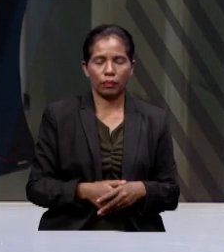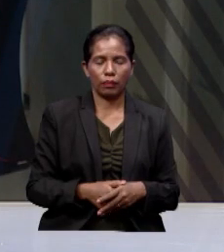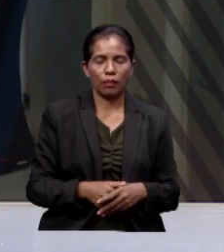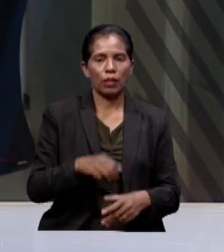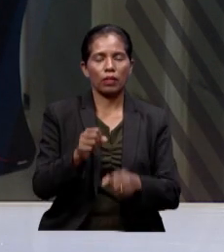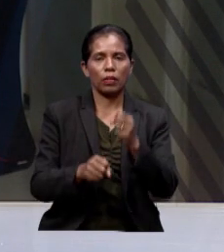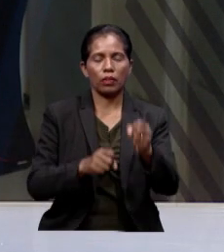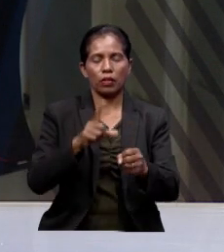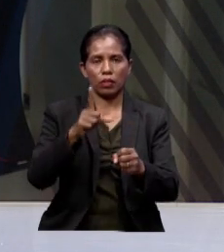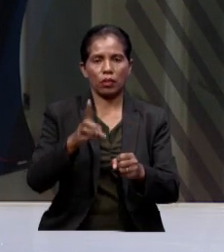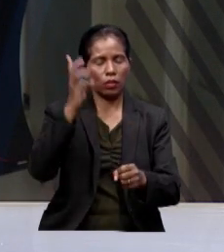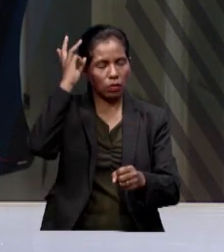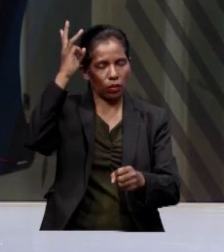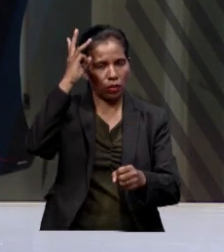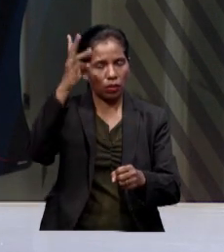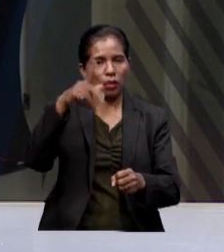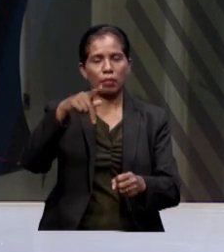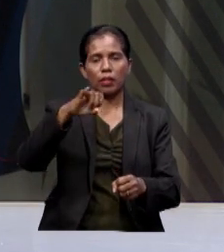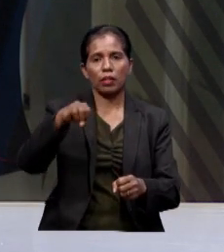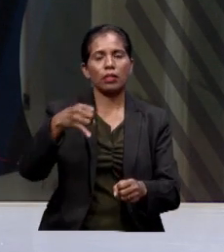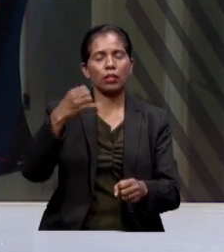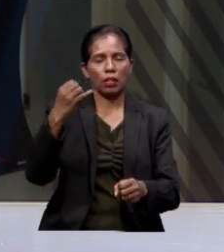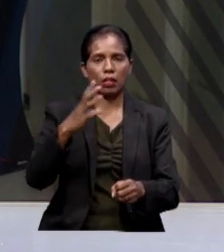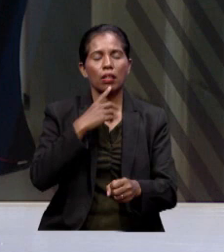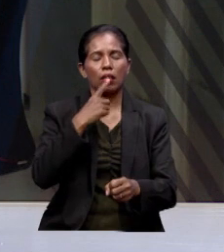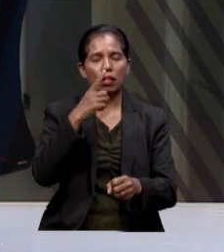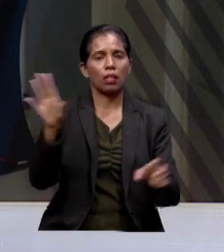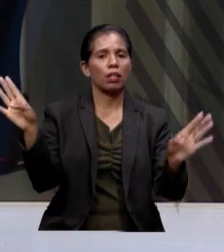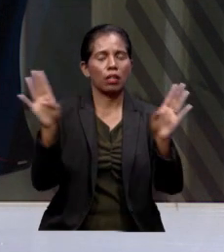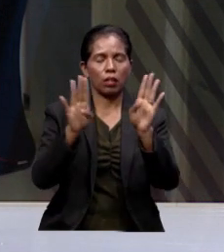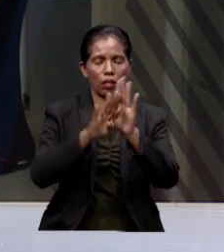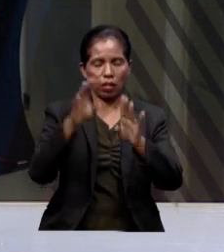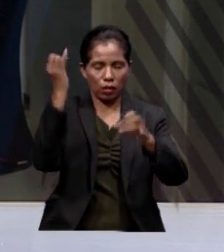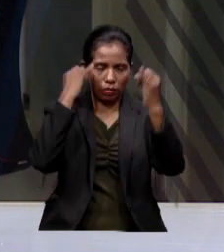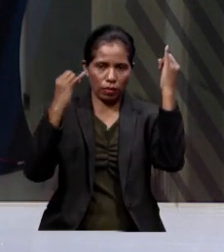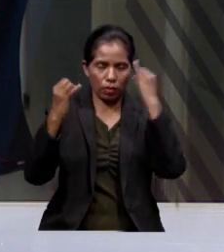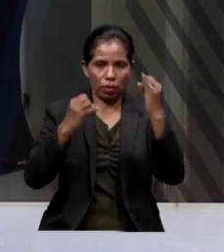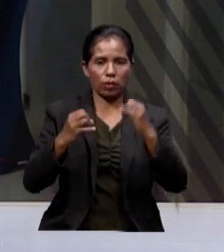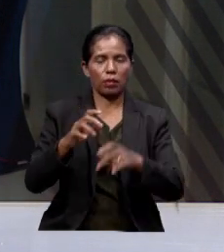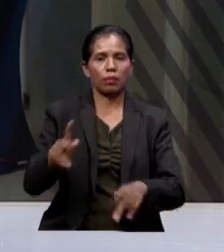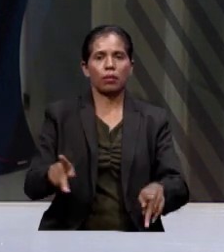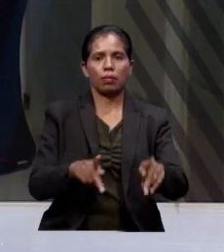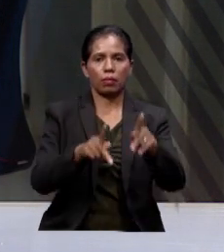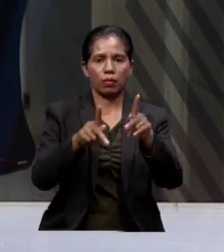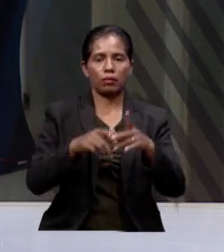Sociedade civil preocupa procuradores da República nebetaca informação ba público.